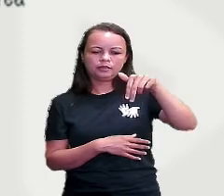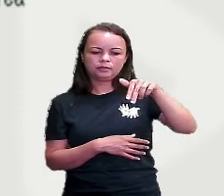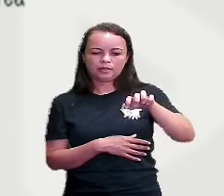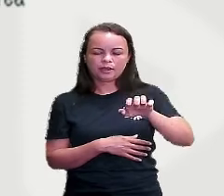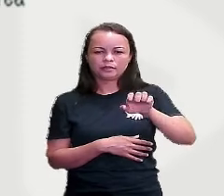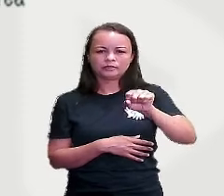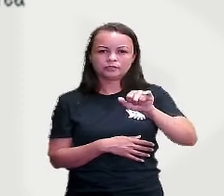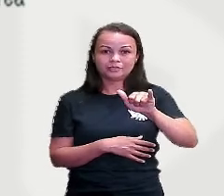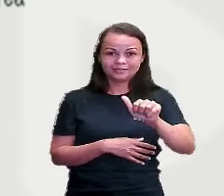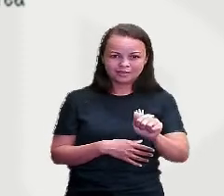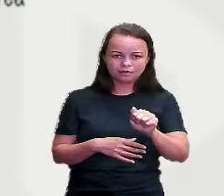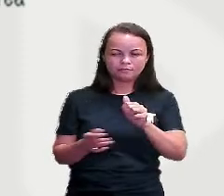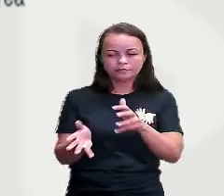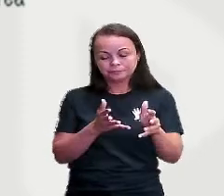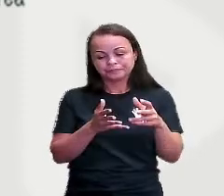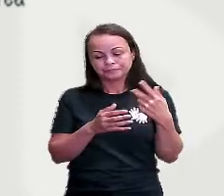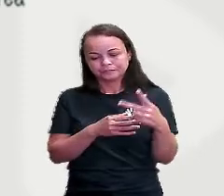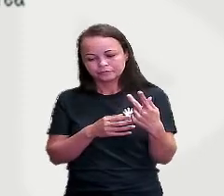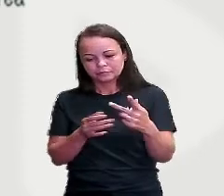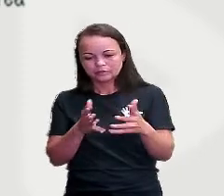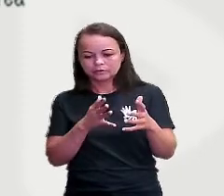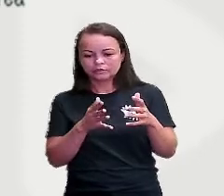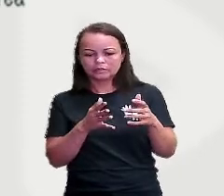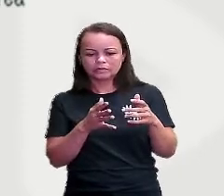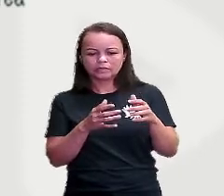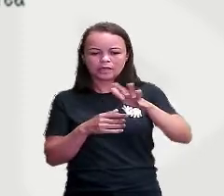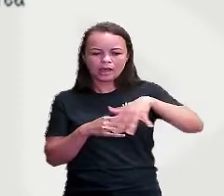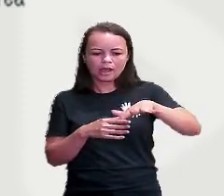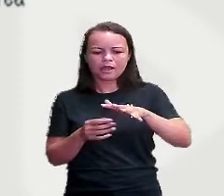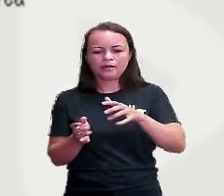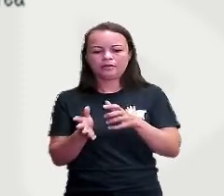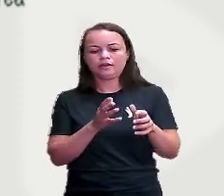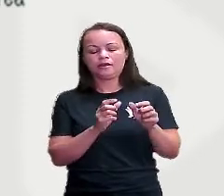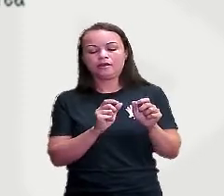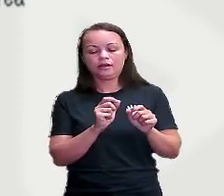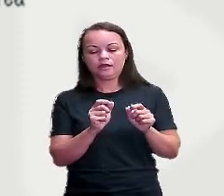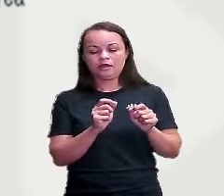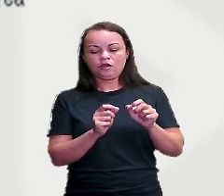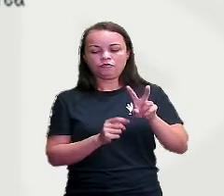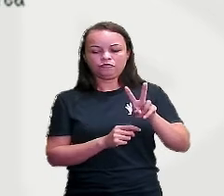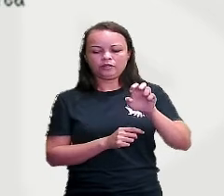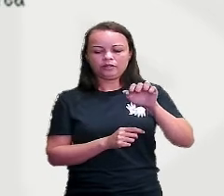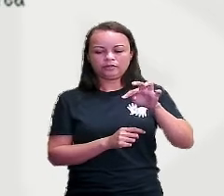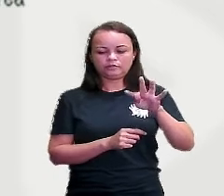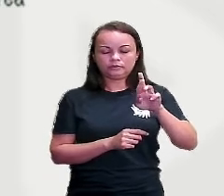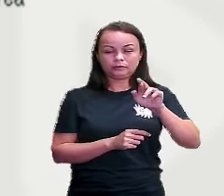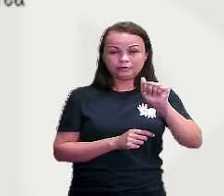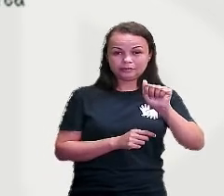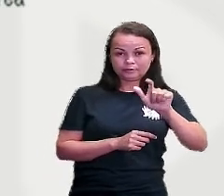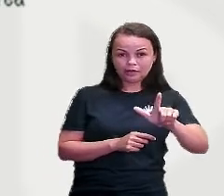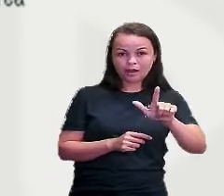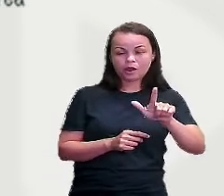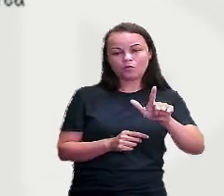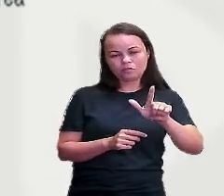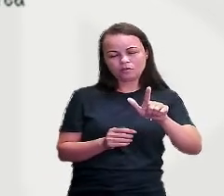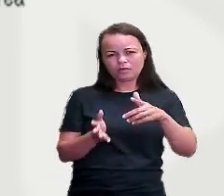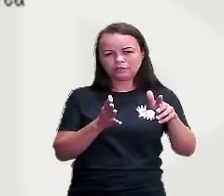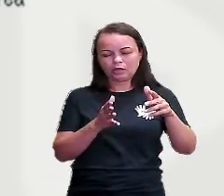região que vocês estão vendo aí, onde começa ali, na área tegumental ventral, ela libera dopamina. Essa dopamina, ela